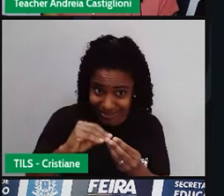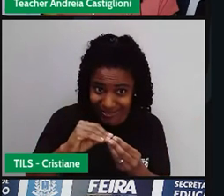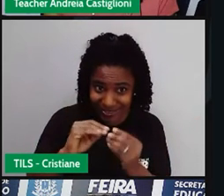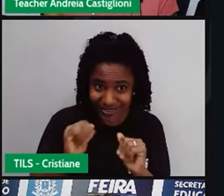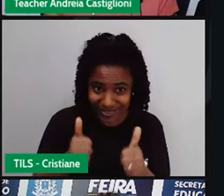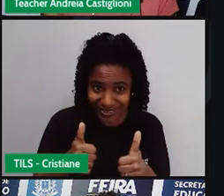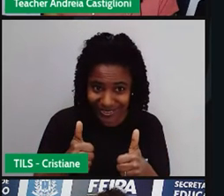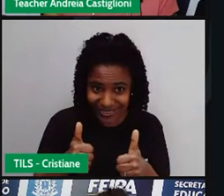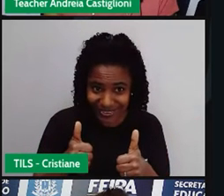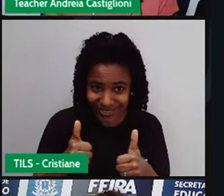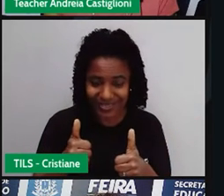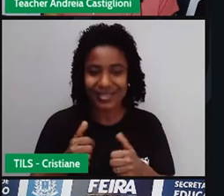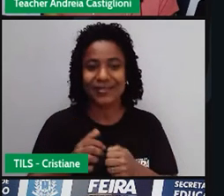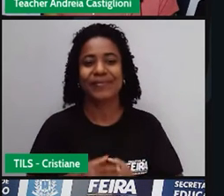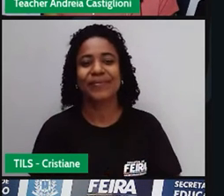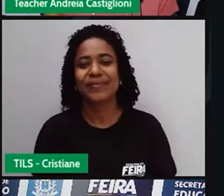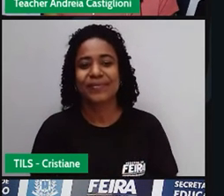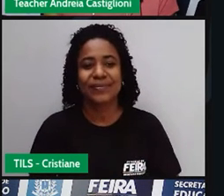estudantes